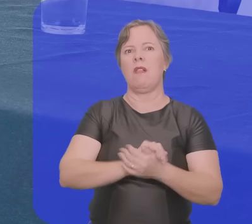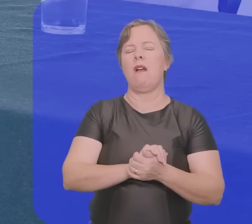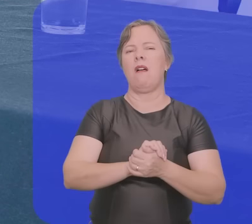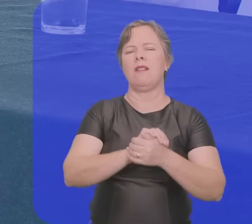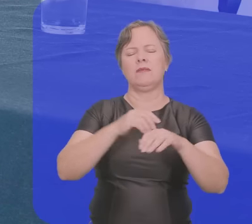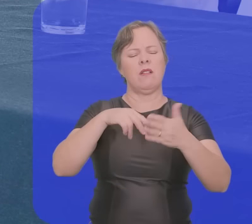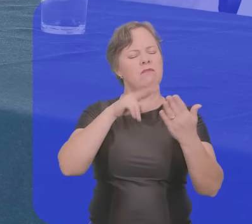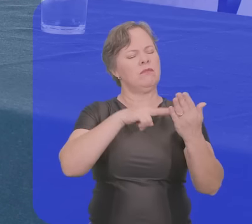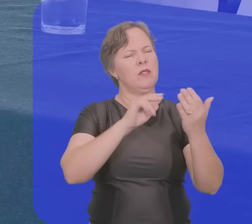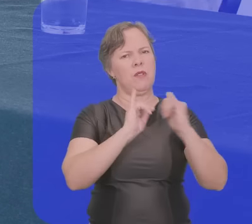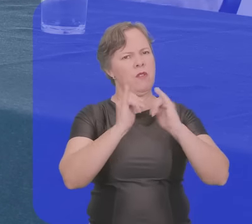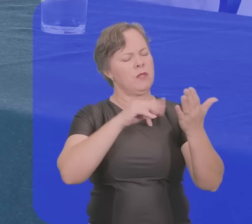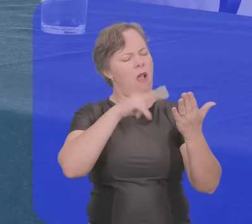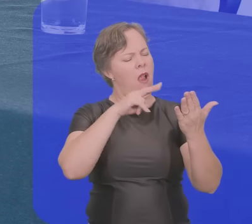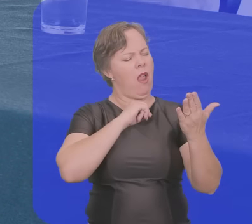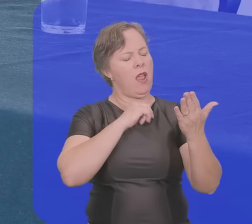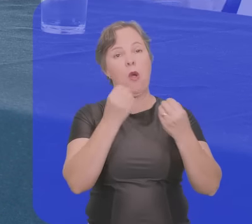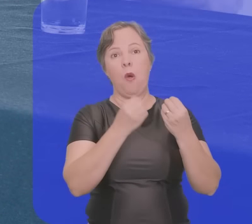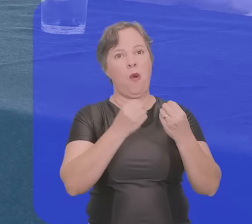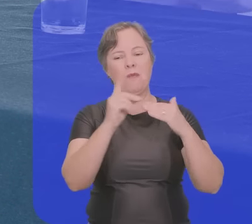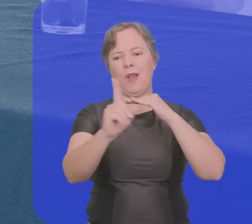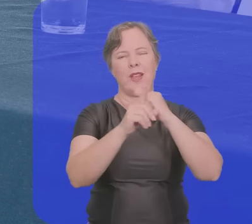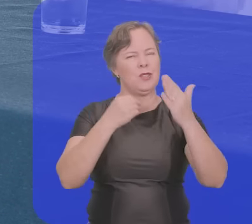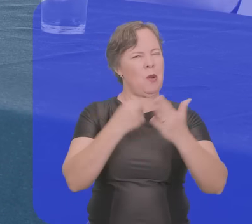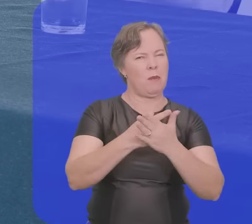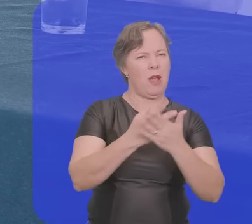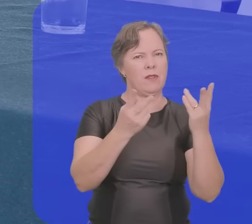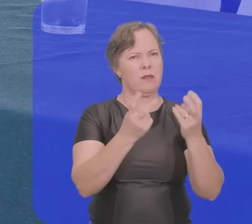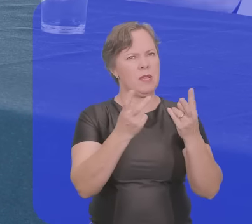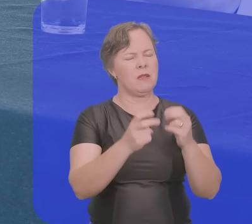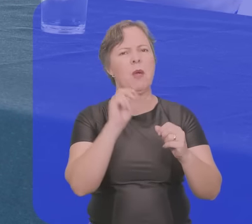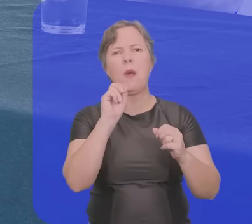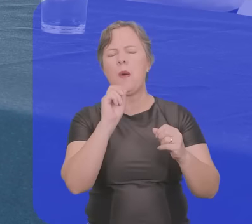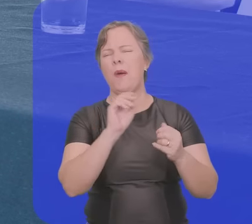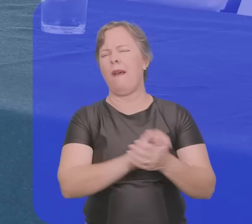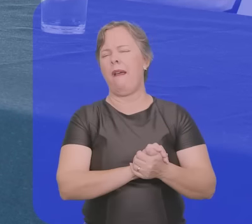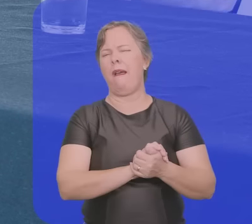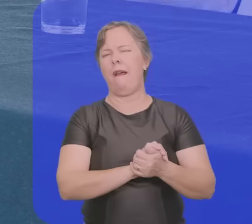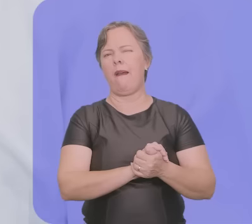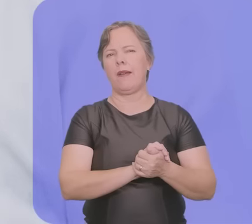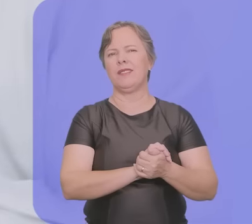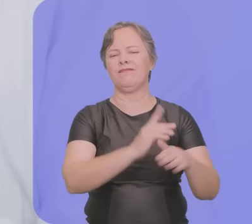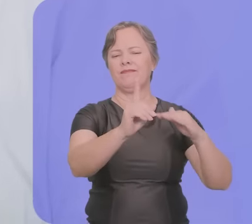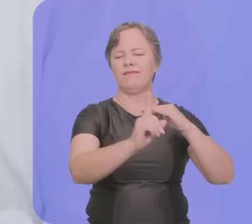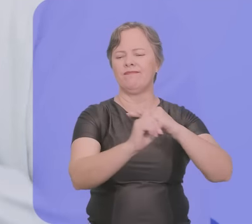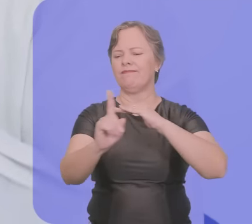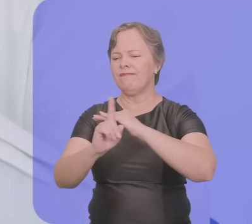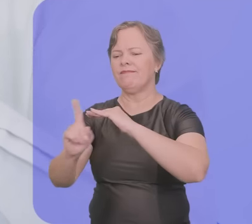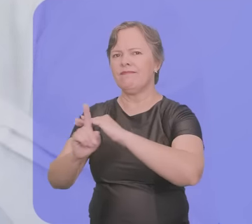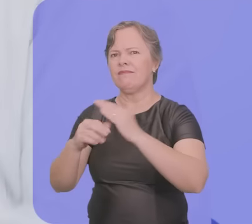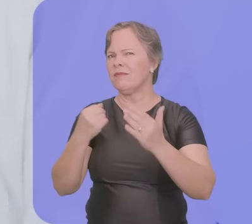diversas fontes, diversos formatos diferentes e a gente precisa ter uma ferramenta que